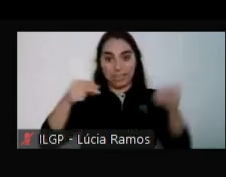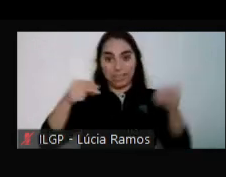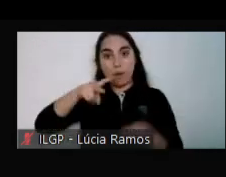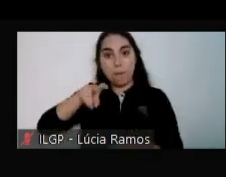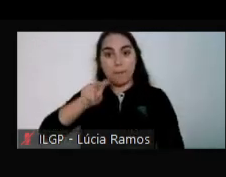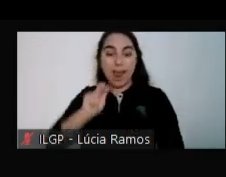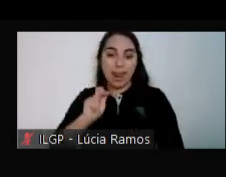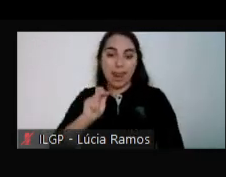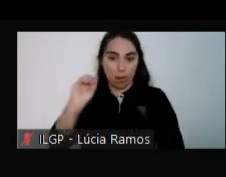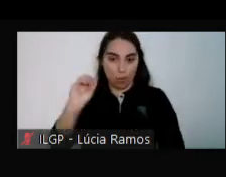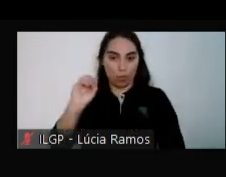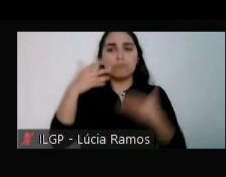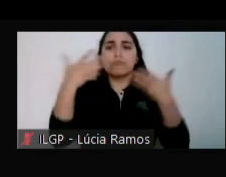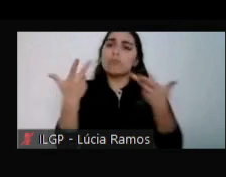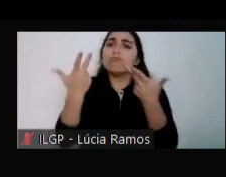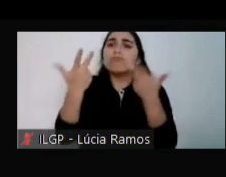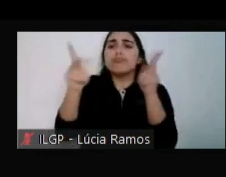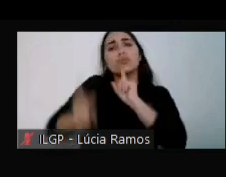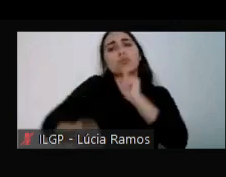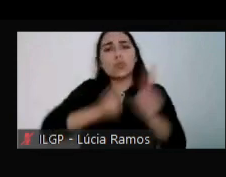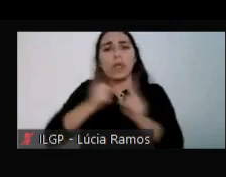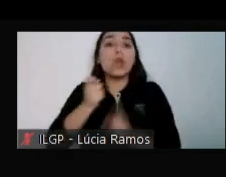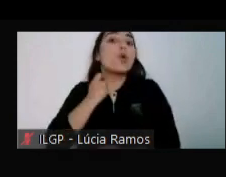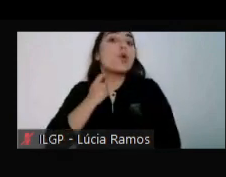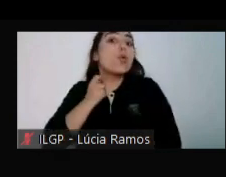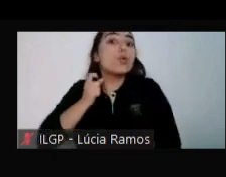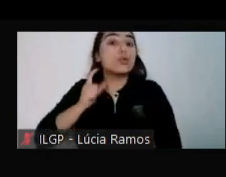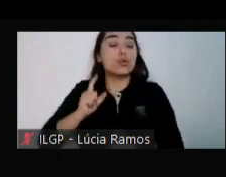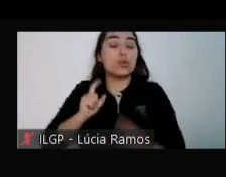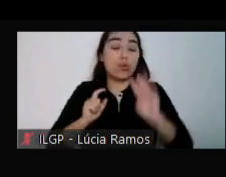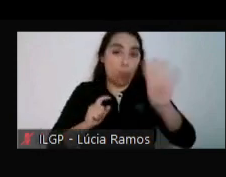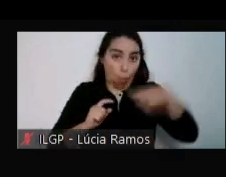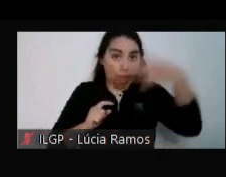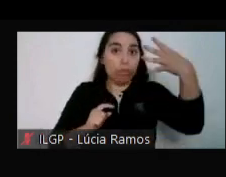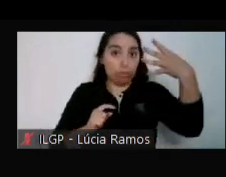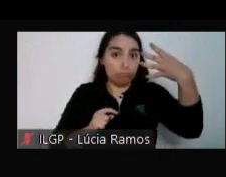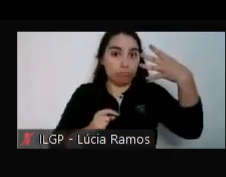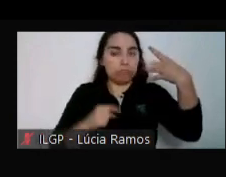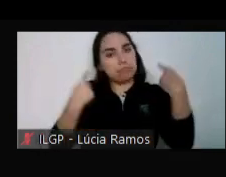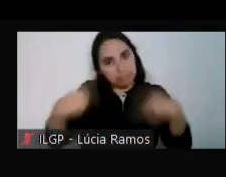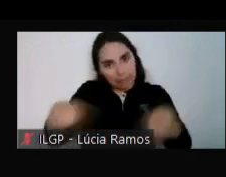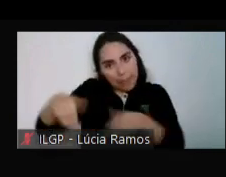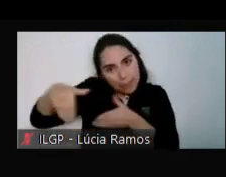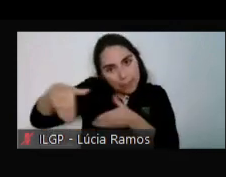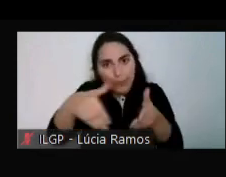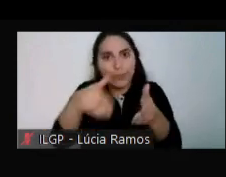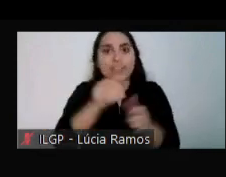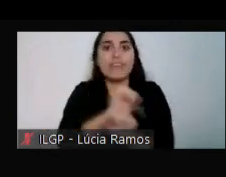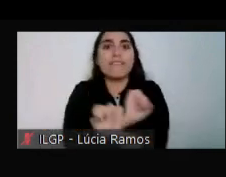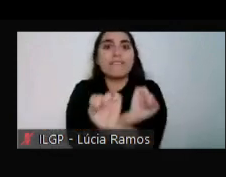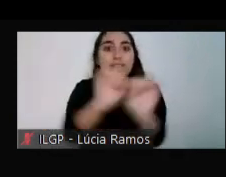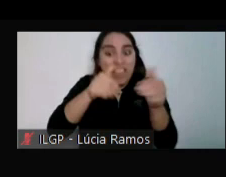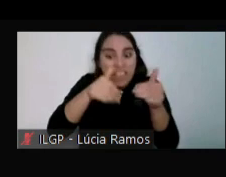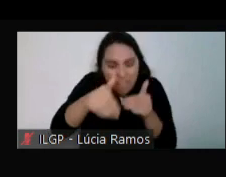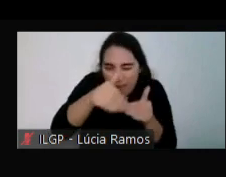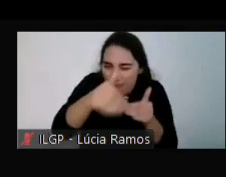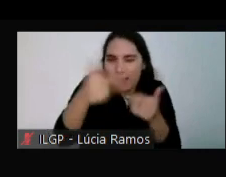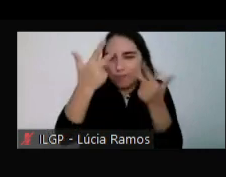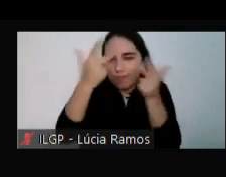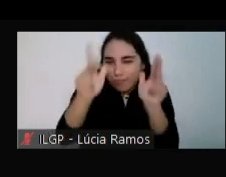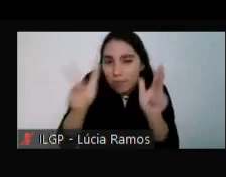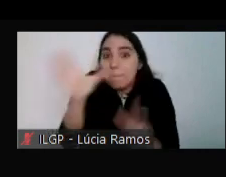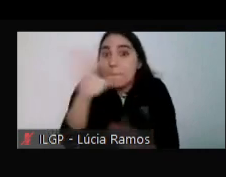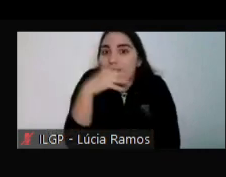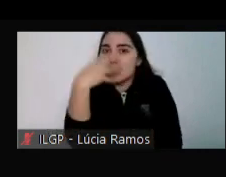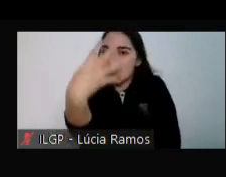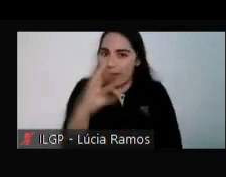disponível 4 mini cursos que integram o percurso e estamos já quase a disponibilizar mais 4, portanto vamos ficar num